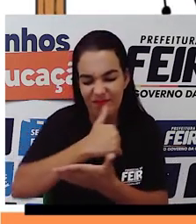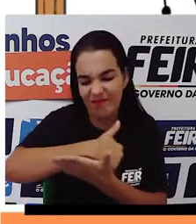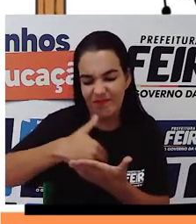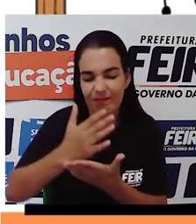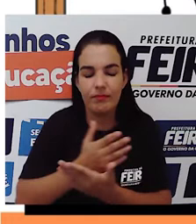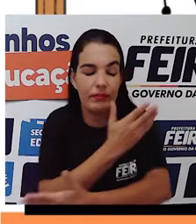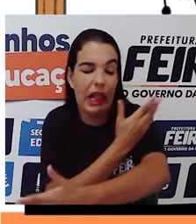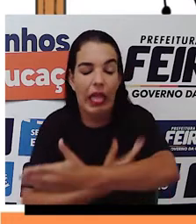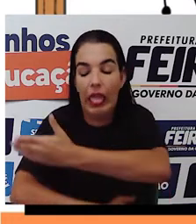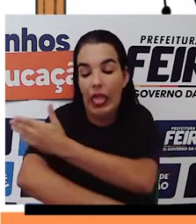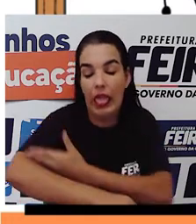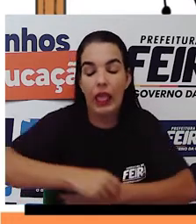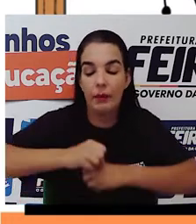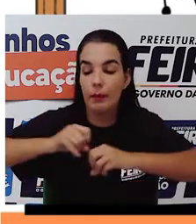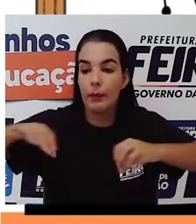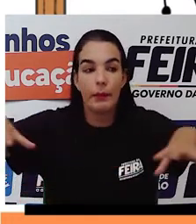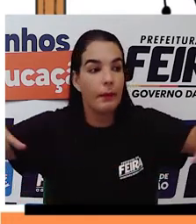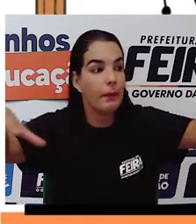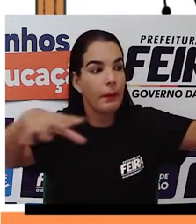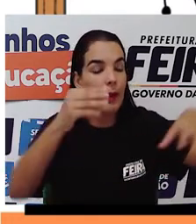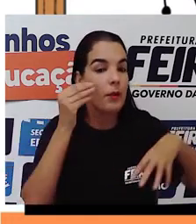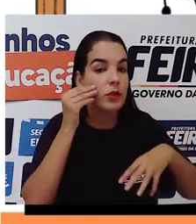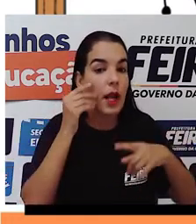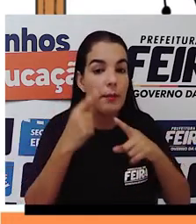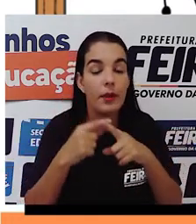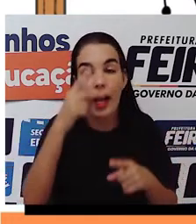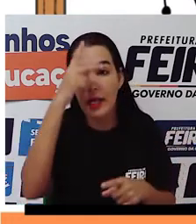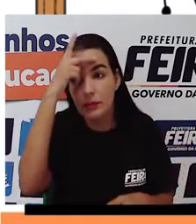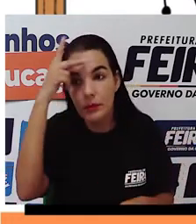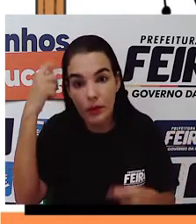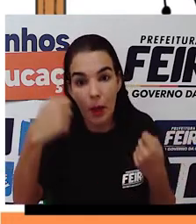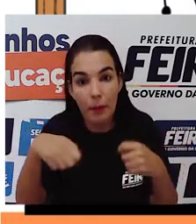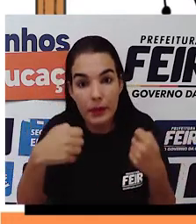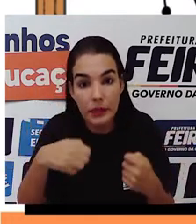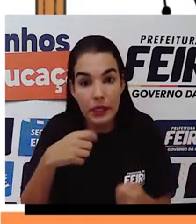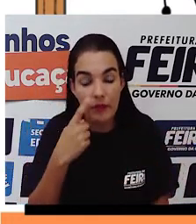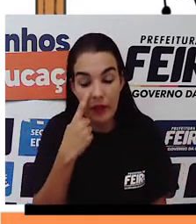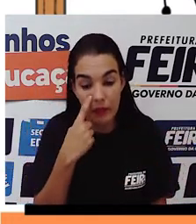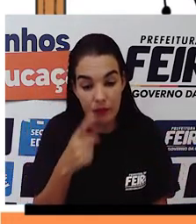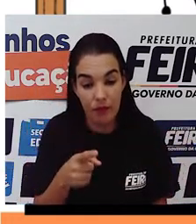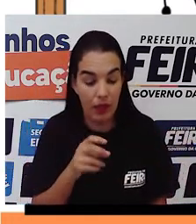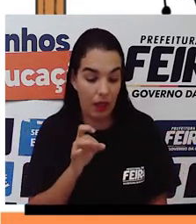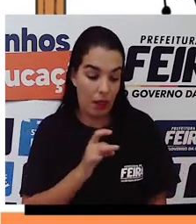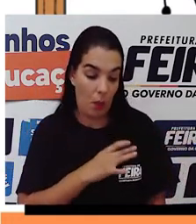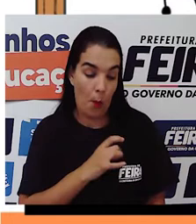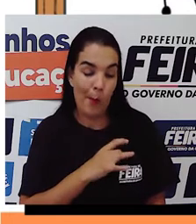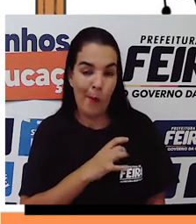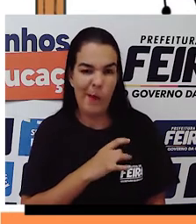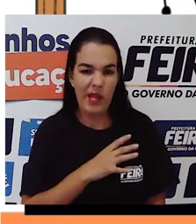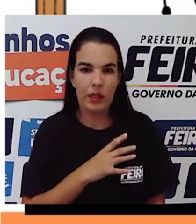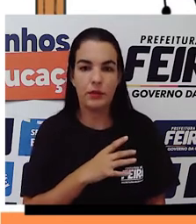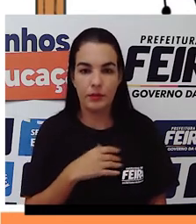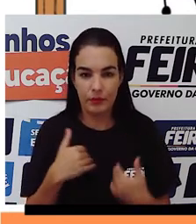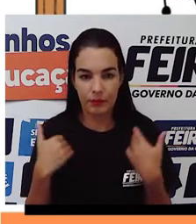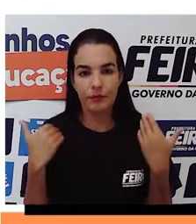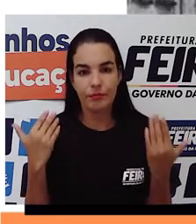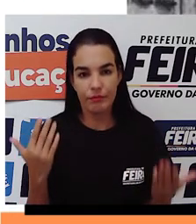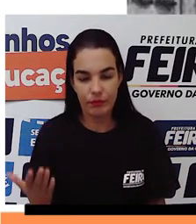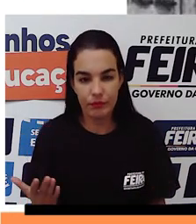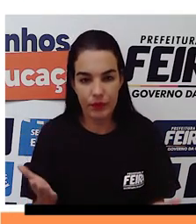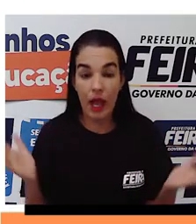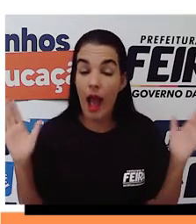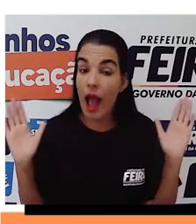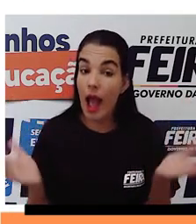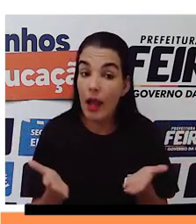às margens da estrada que dava caminho às minas. Chegava ao fim a era das revoltas nativistas. A partir de